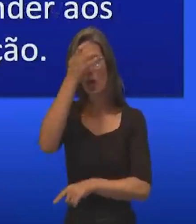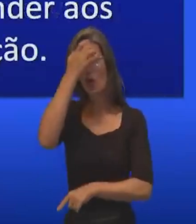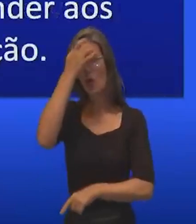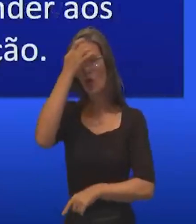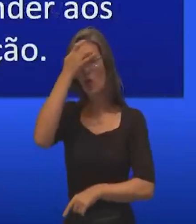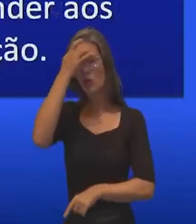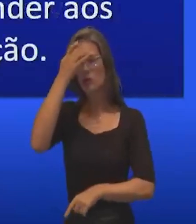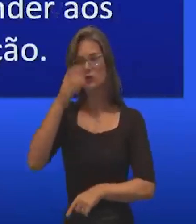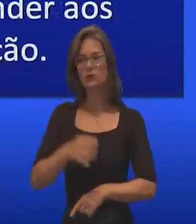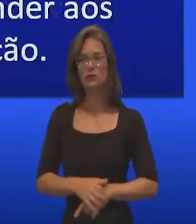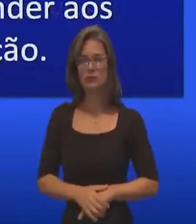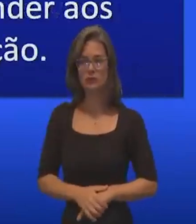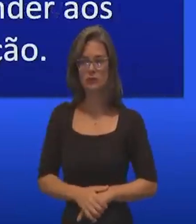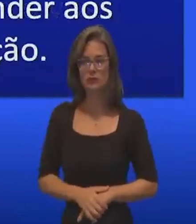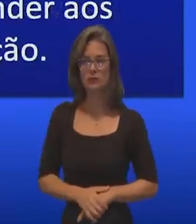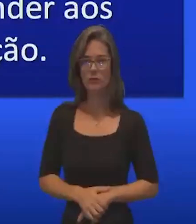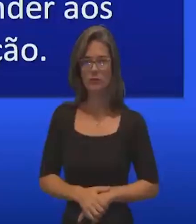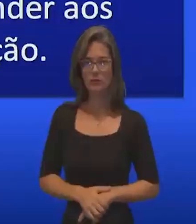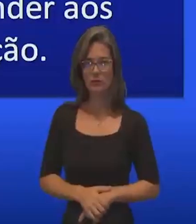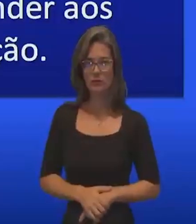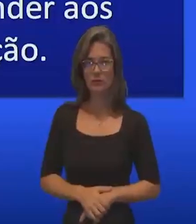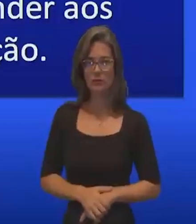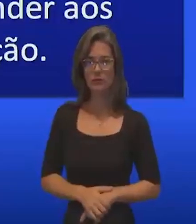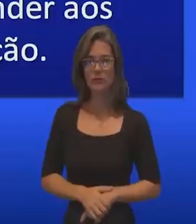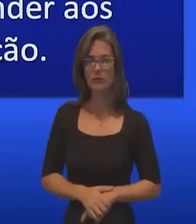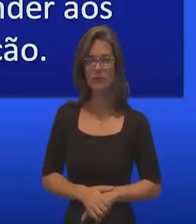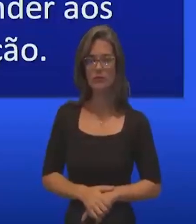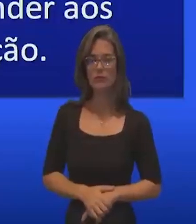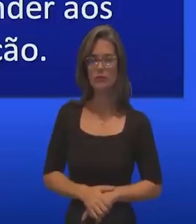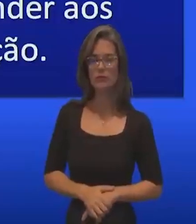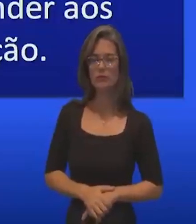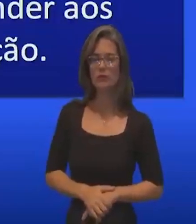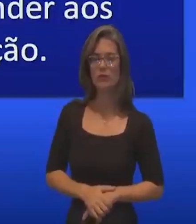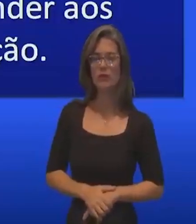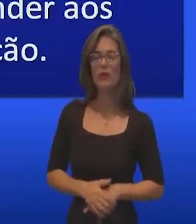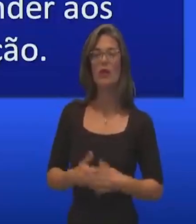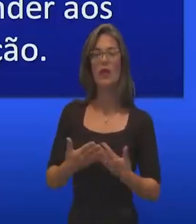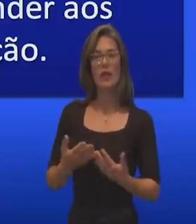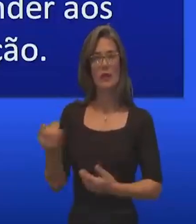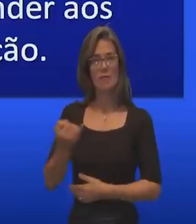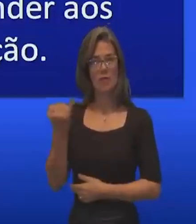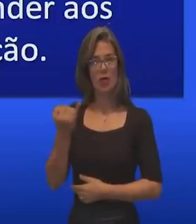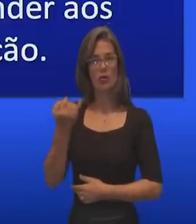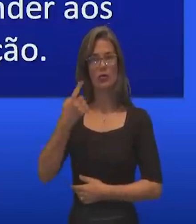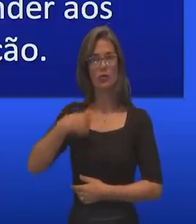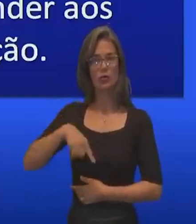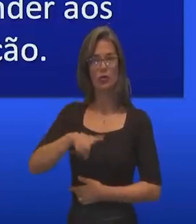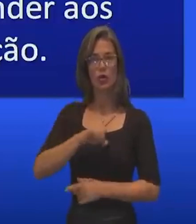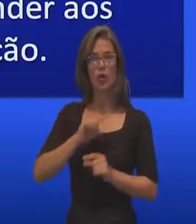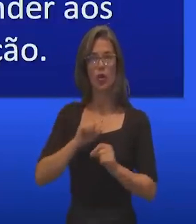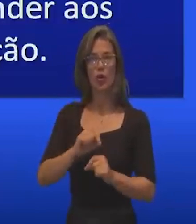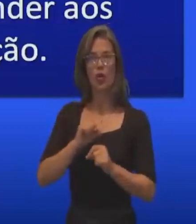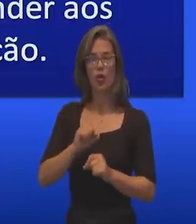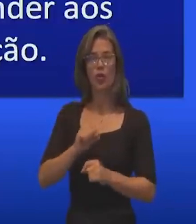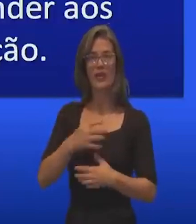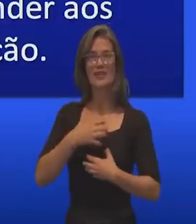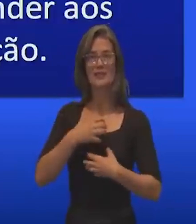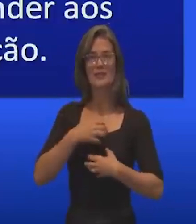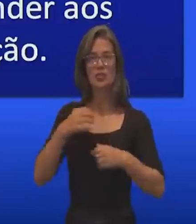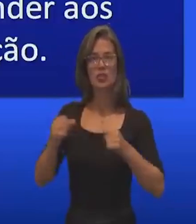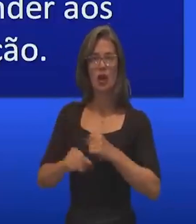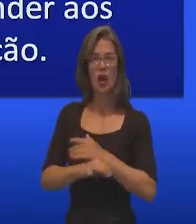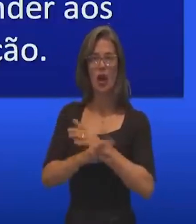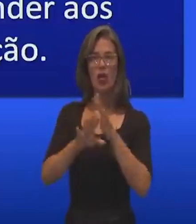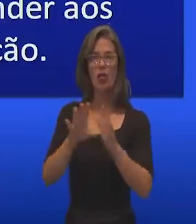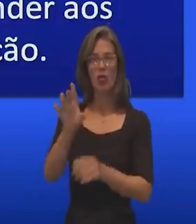a vós, mas damo-vos ocasião de vos gloriardes por nossa causa, a fim de